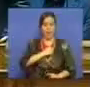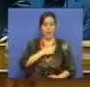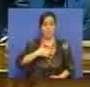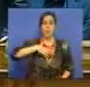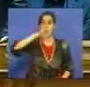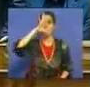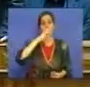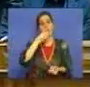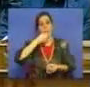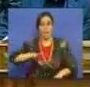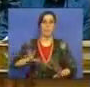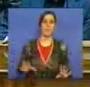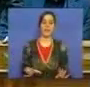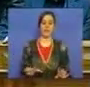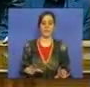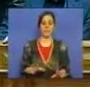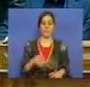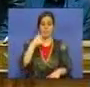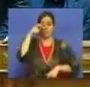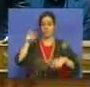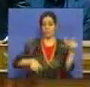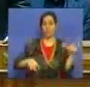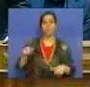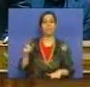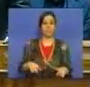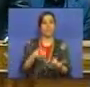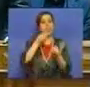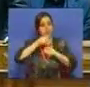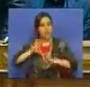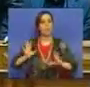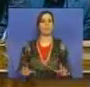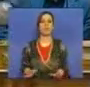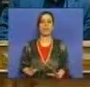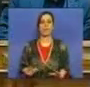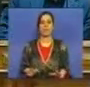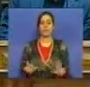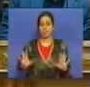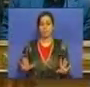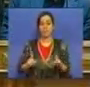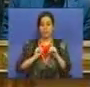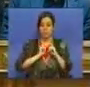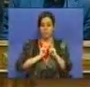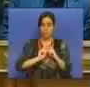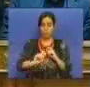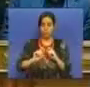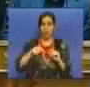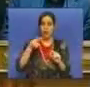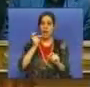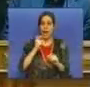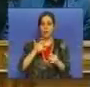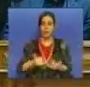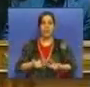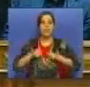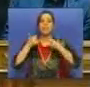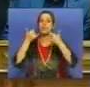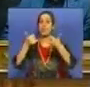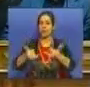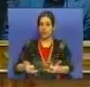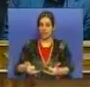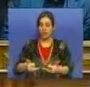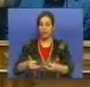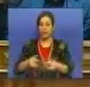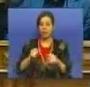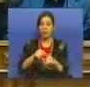Estado está a perder. E os contribuintes estão a perder. Porque ao longo dos outros anos a seguir, o